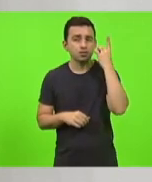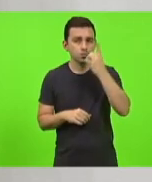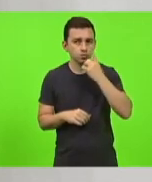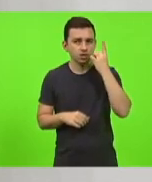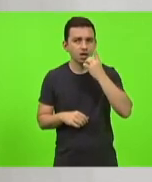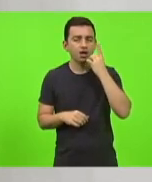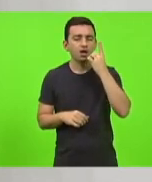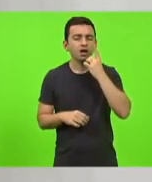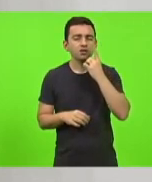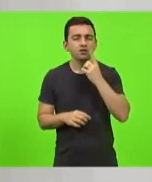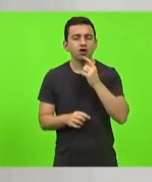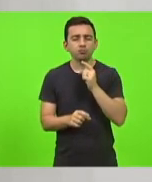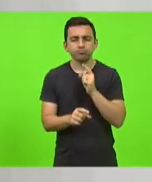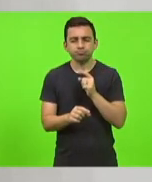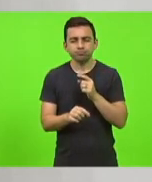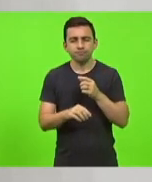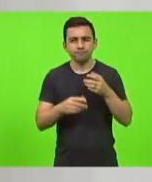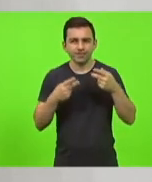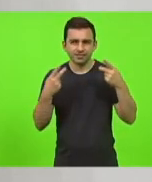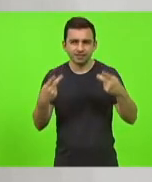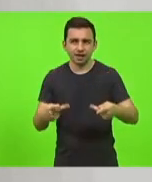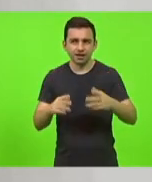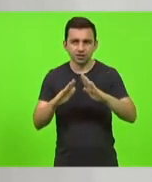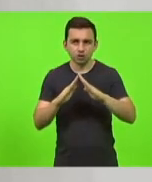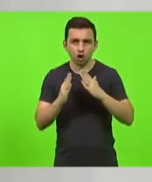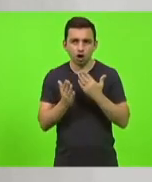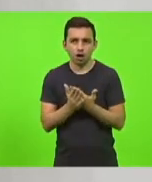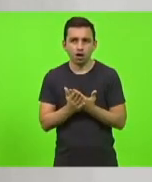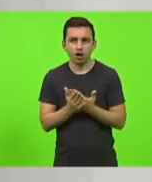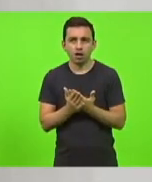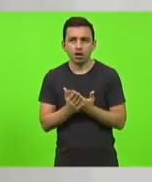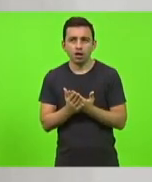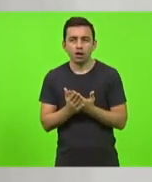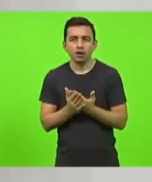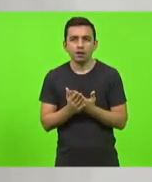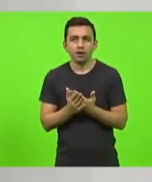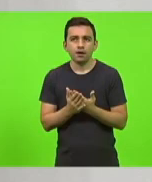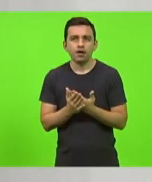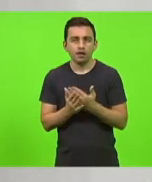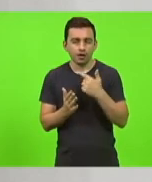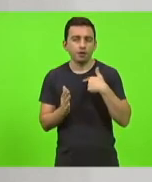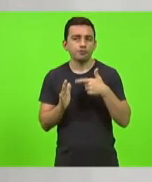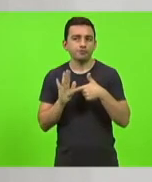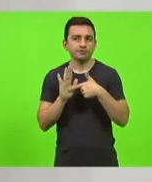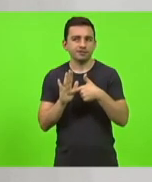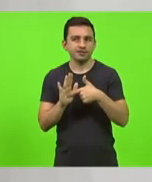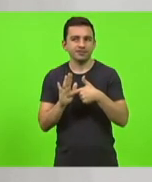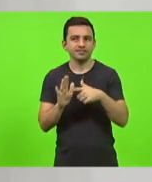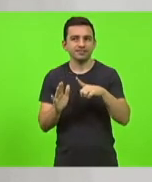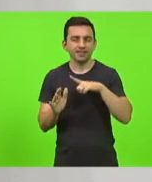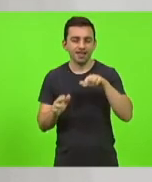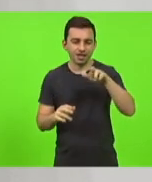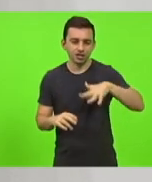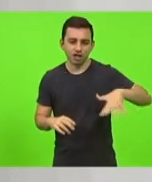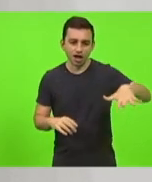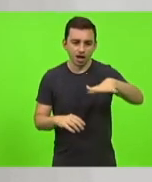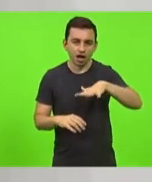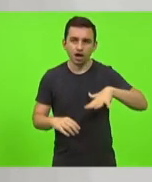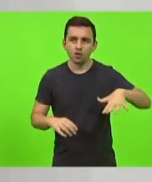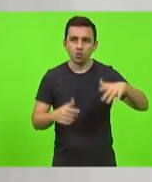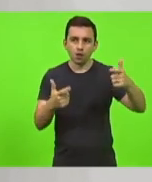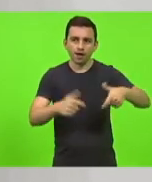professores que... Vou dar um exemplo aqui bem concreto, Márcio. Eu estive na região dos Lagos... Planalto